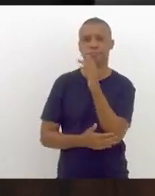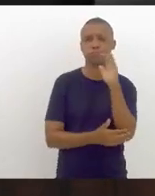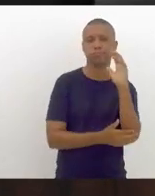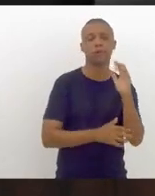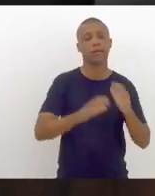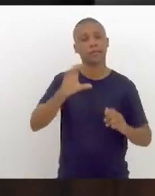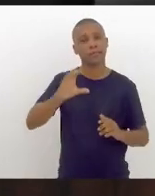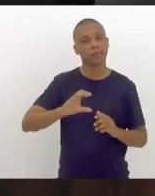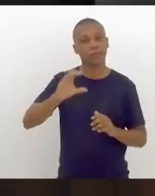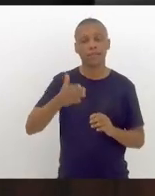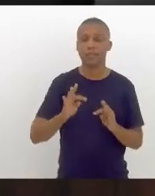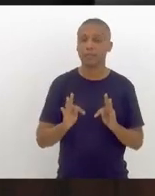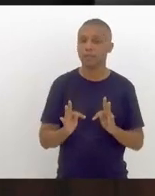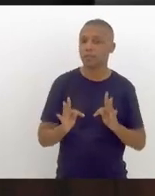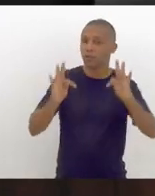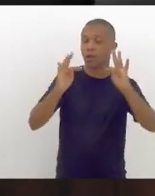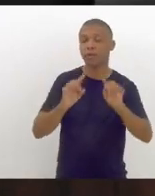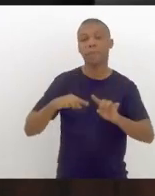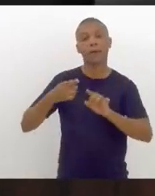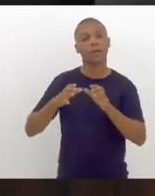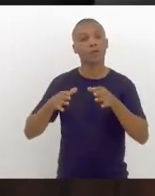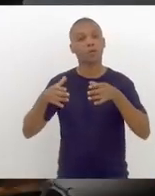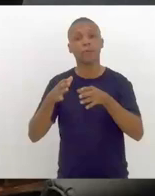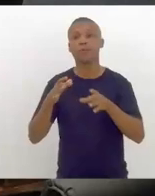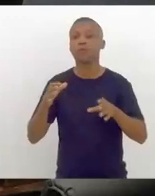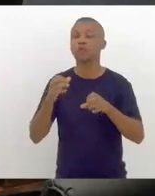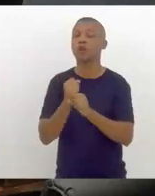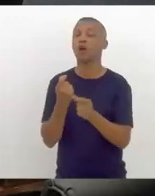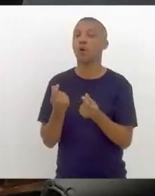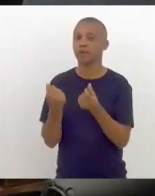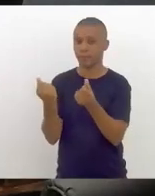de ciência e tecnologia comissão de orçamento